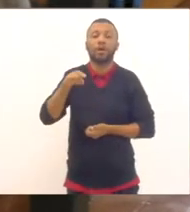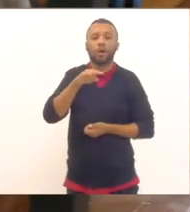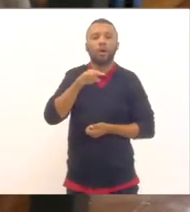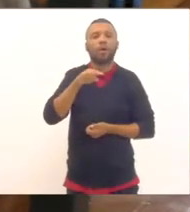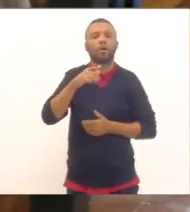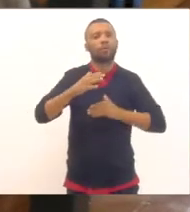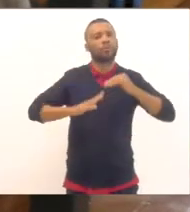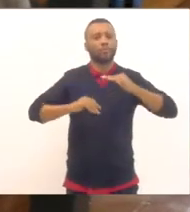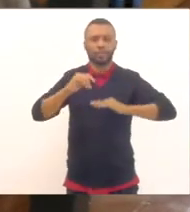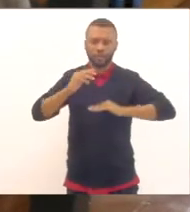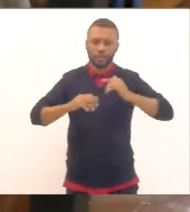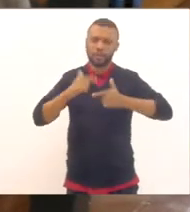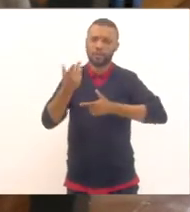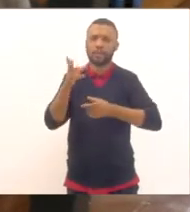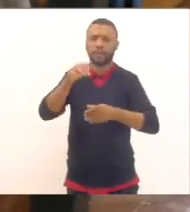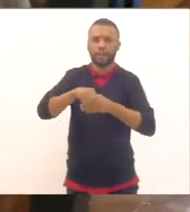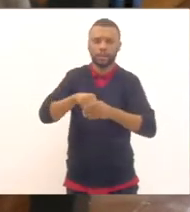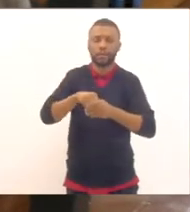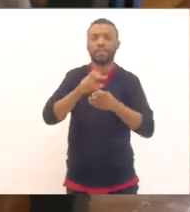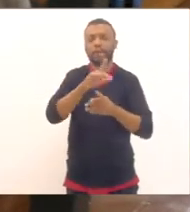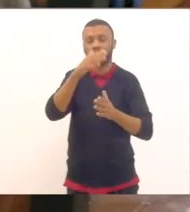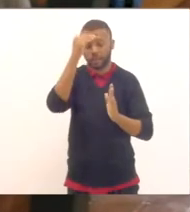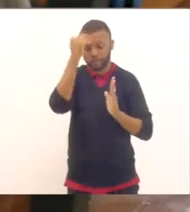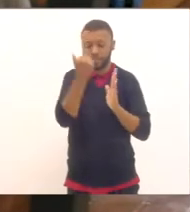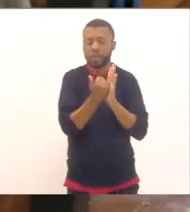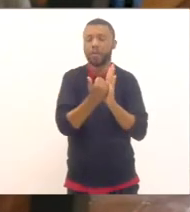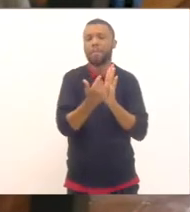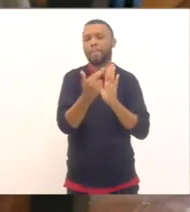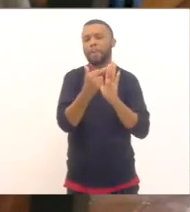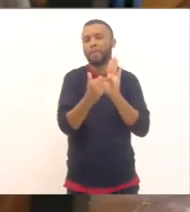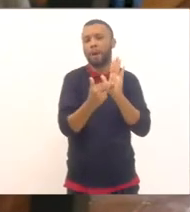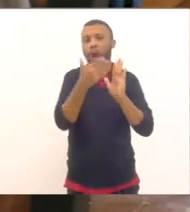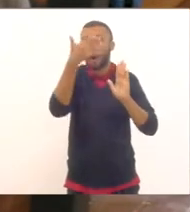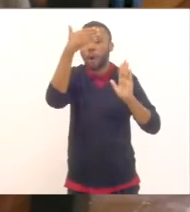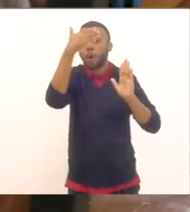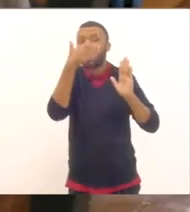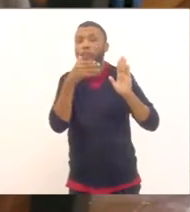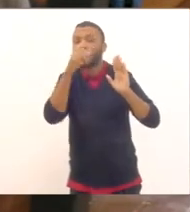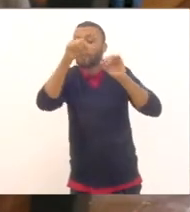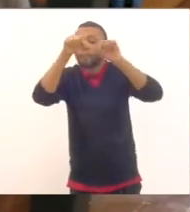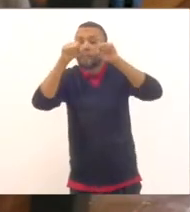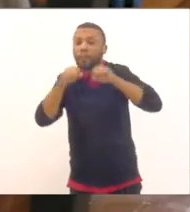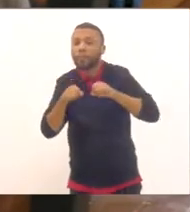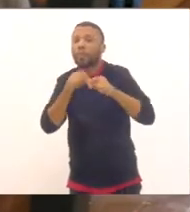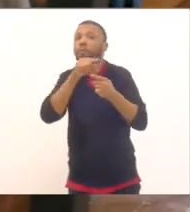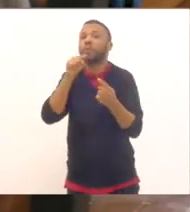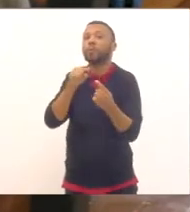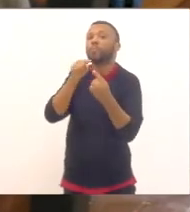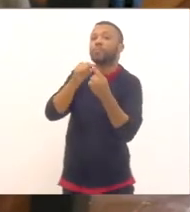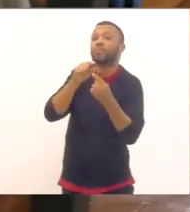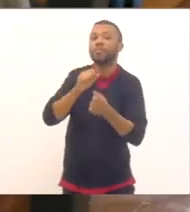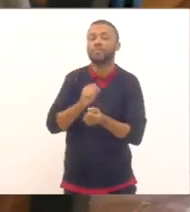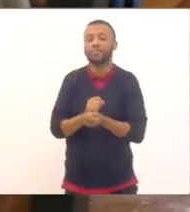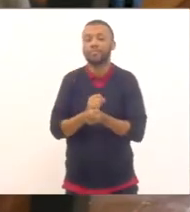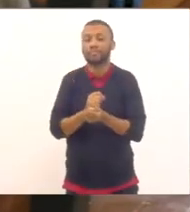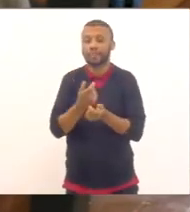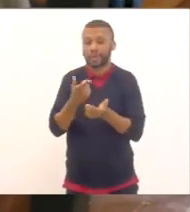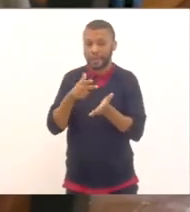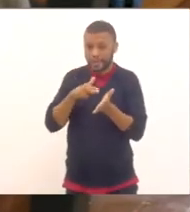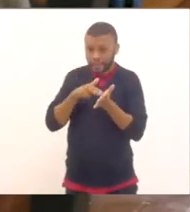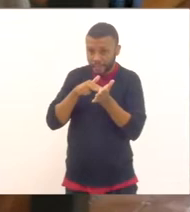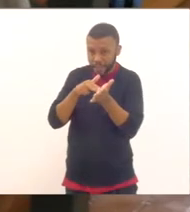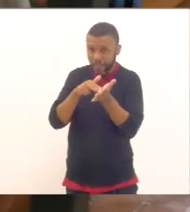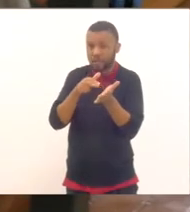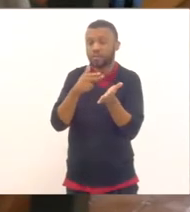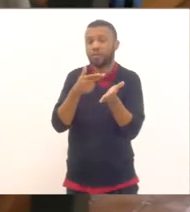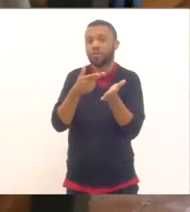ferro velho vão ter que cumprir uma série de a comprovação de estar destinação identificação dos